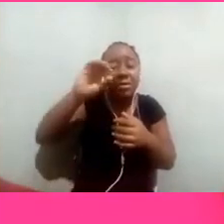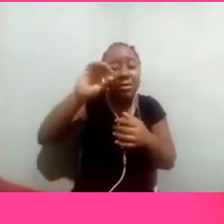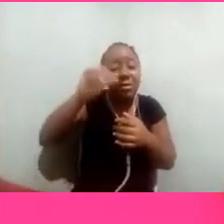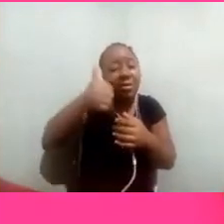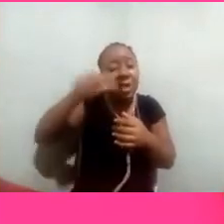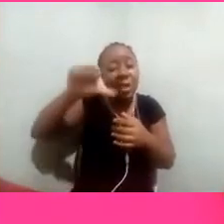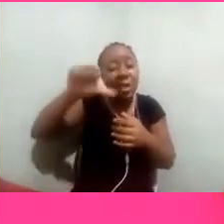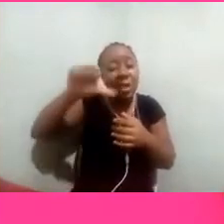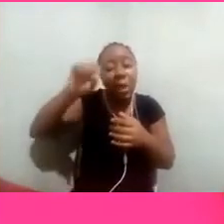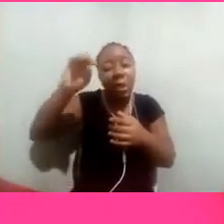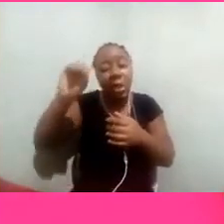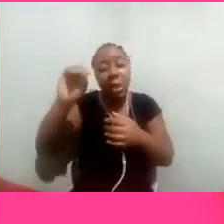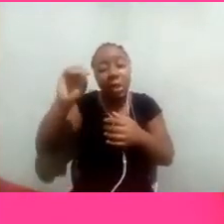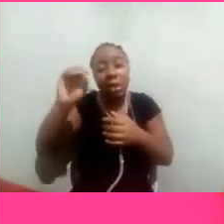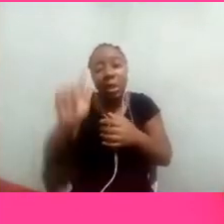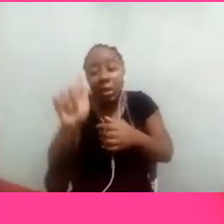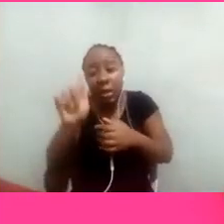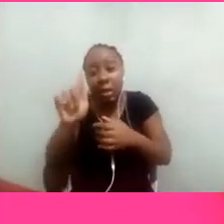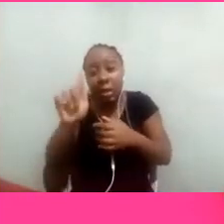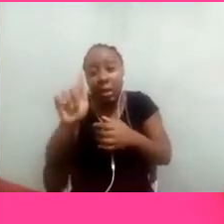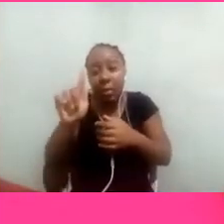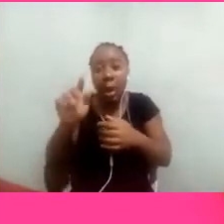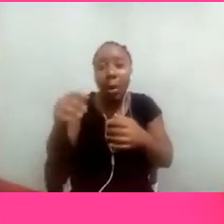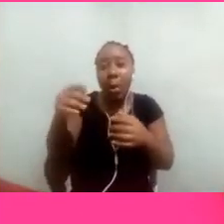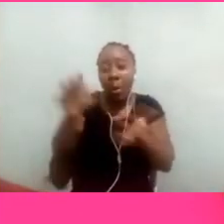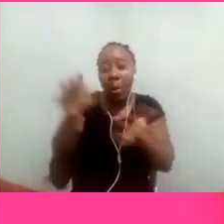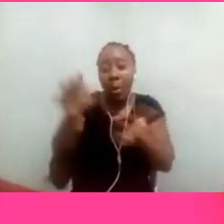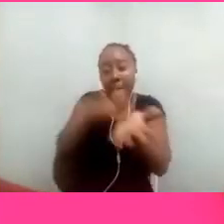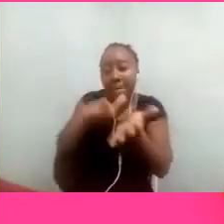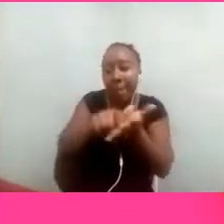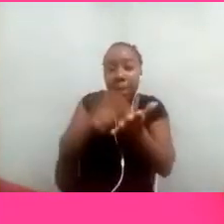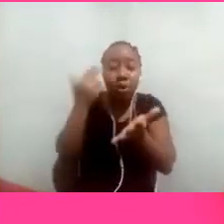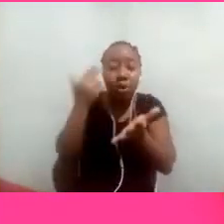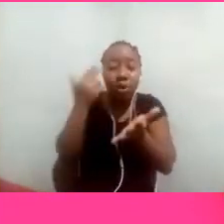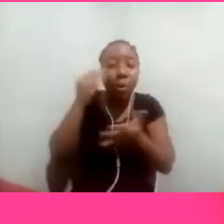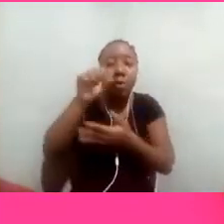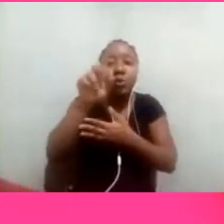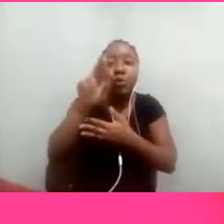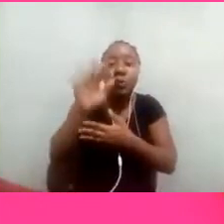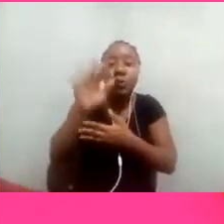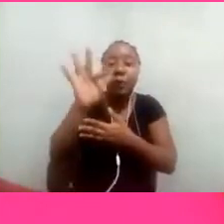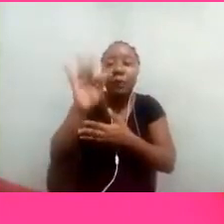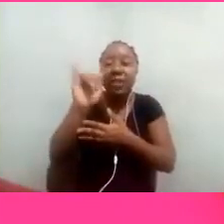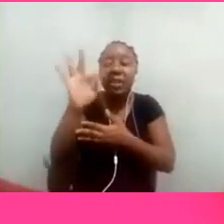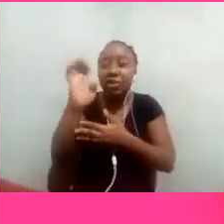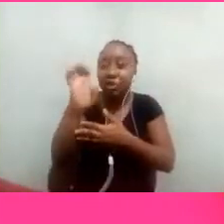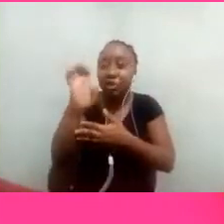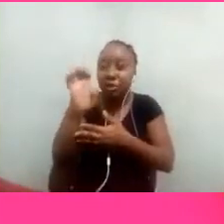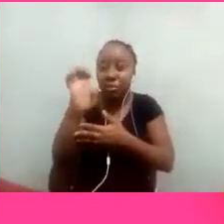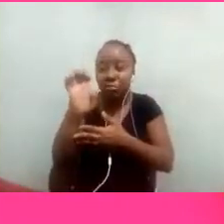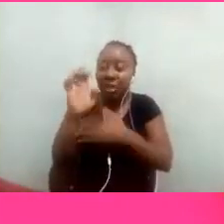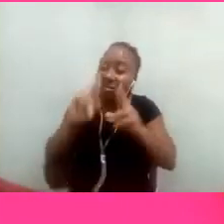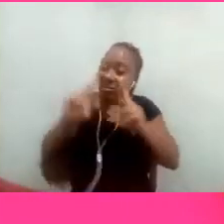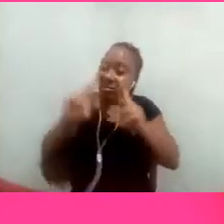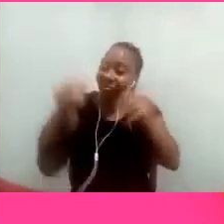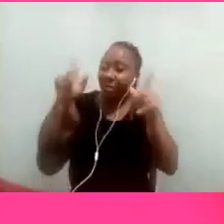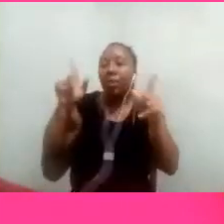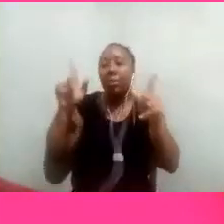papel normal, o sulfite, ele tem 75 gramas. Então, é uma diferença grande,